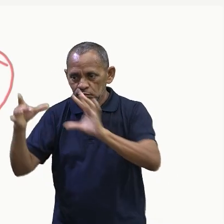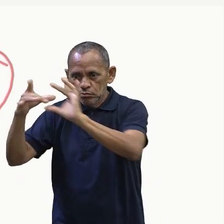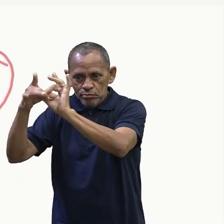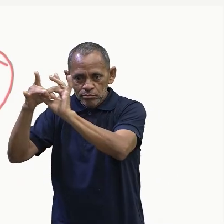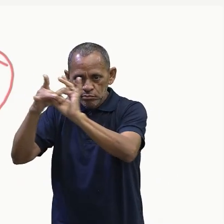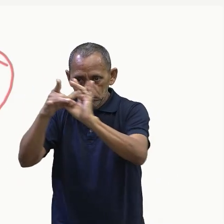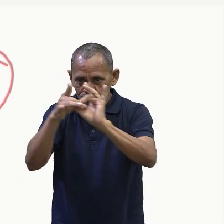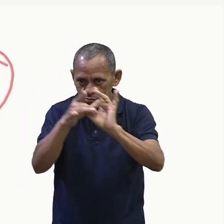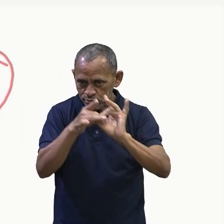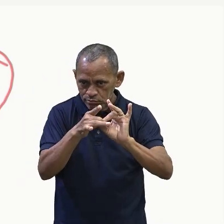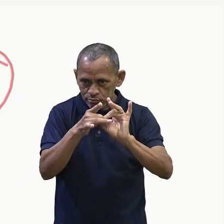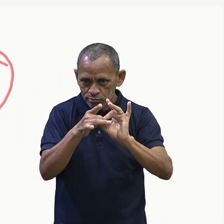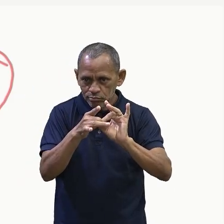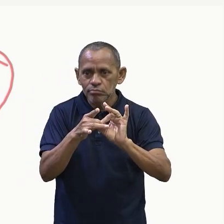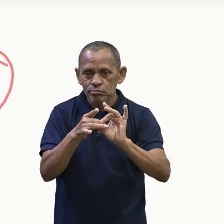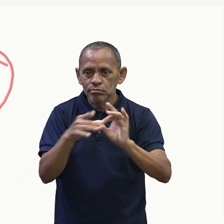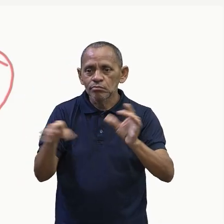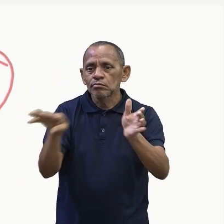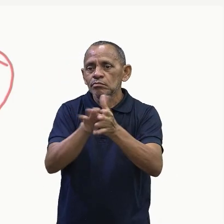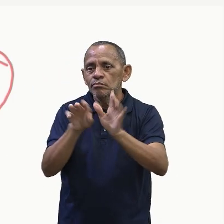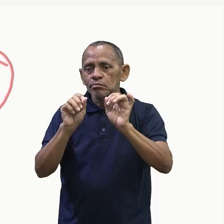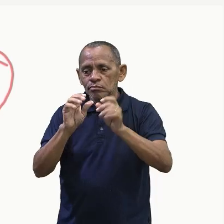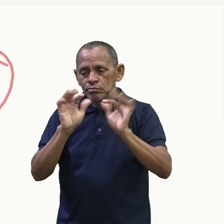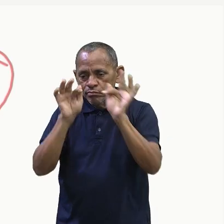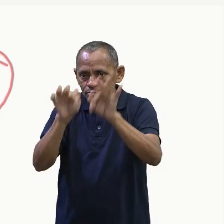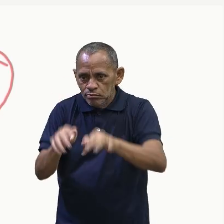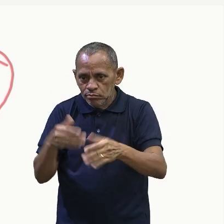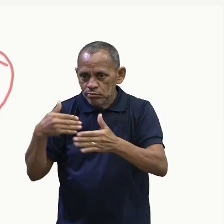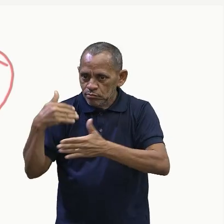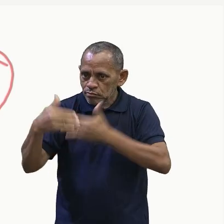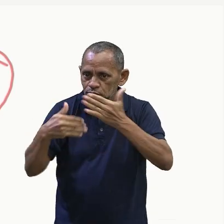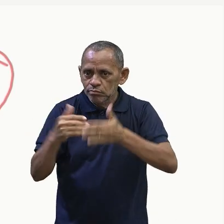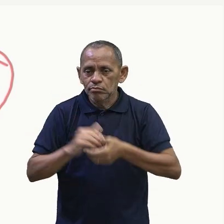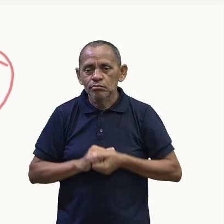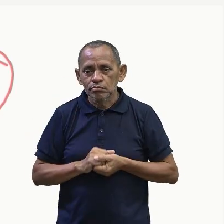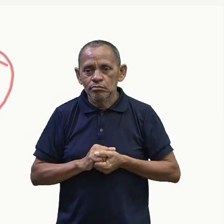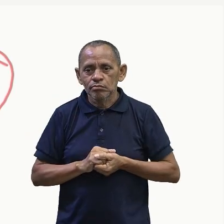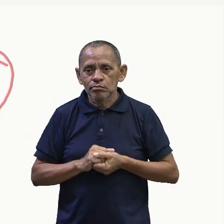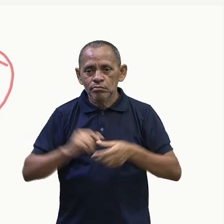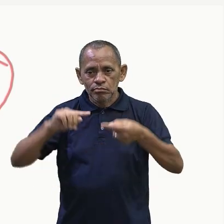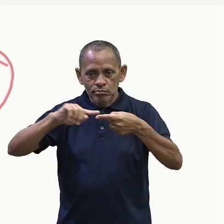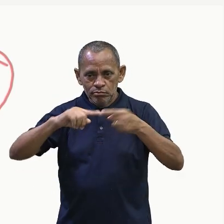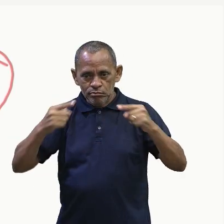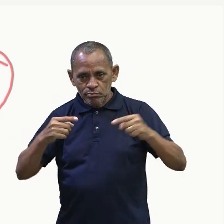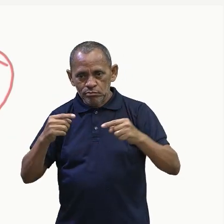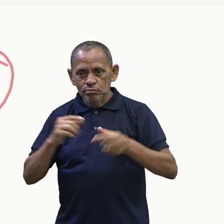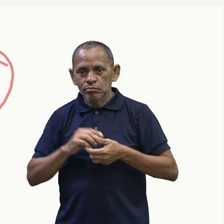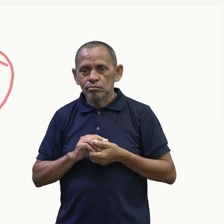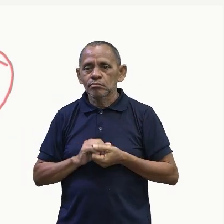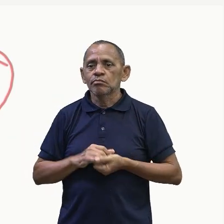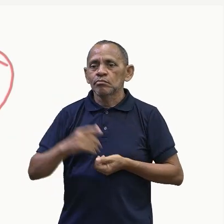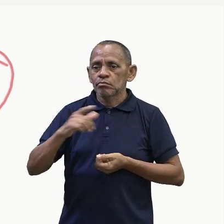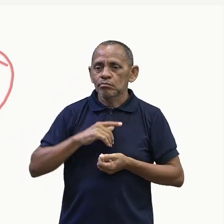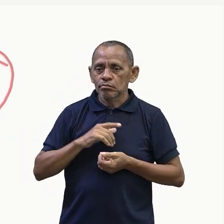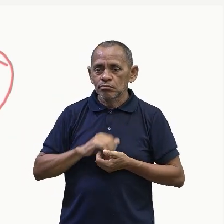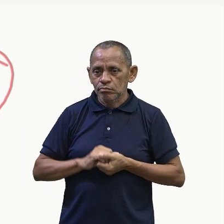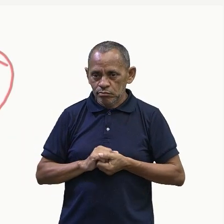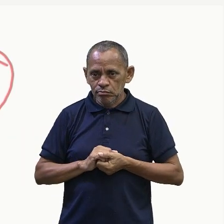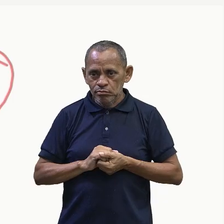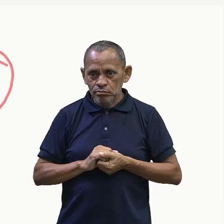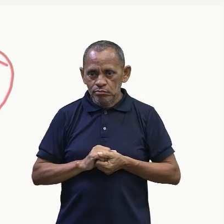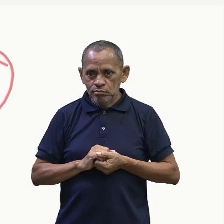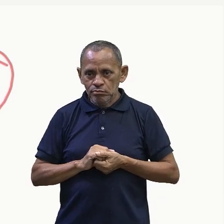o final desse processo, que é quando os ribossomos alcançam o código, né, de parada desse